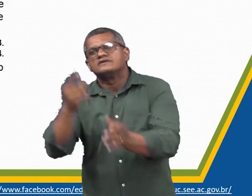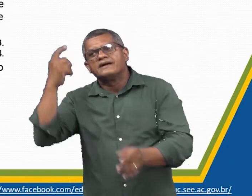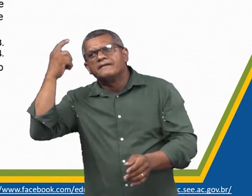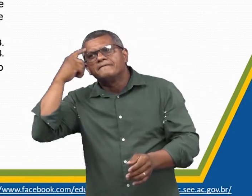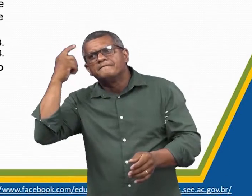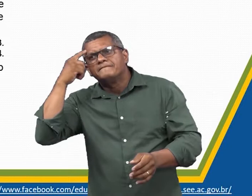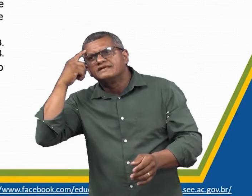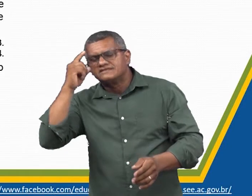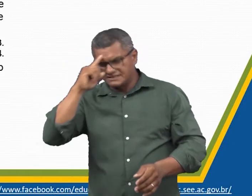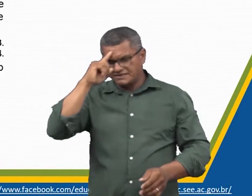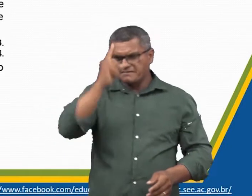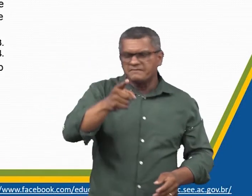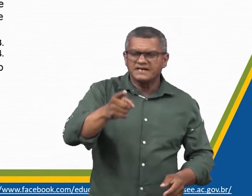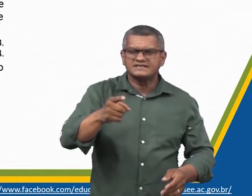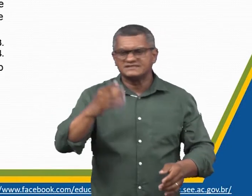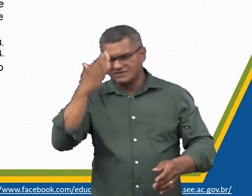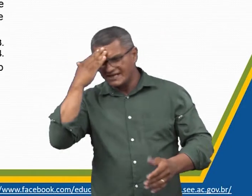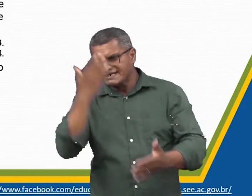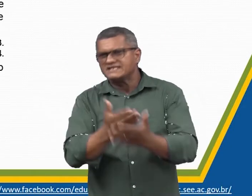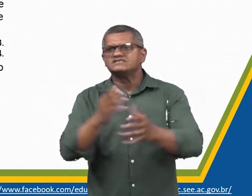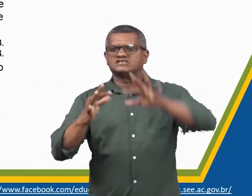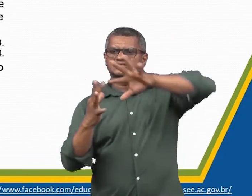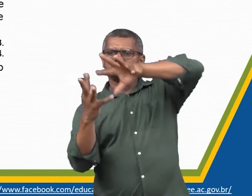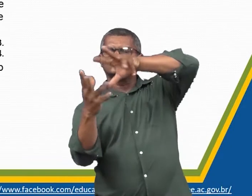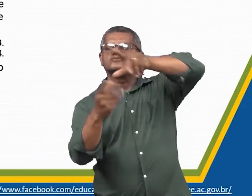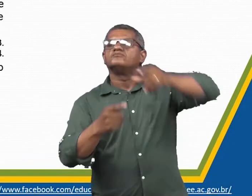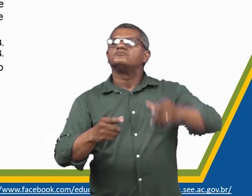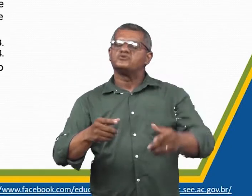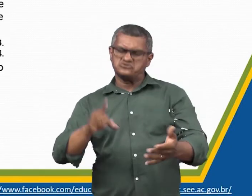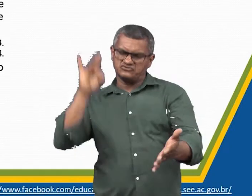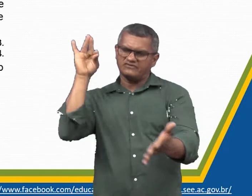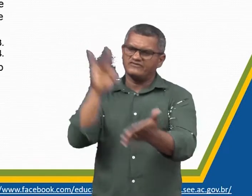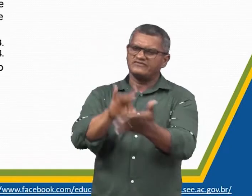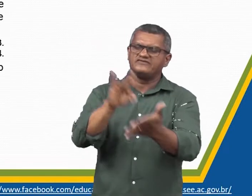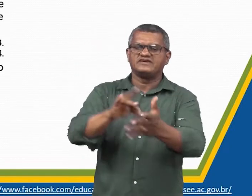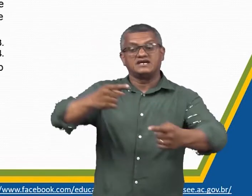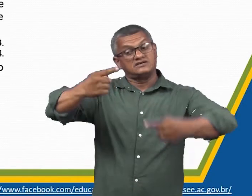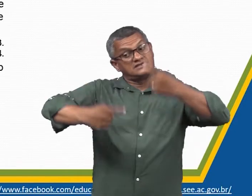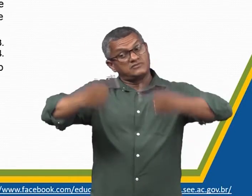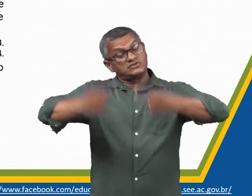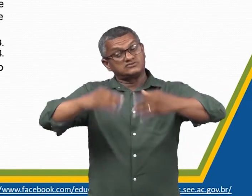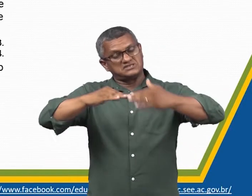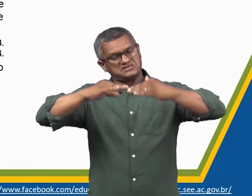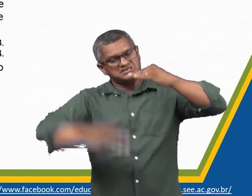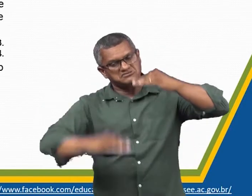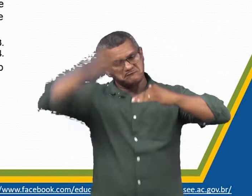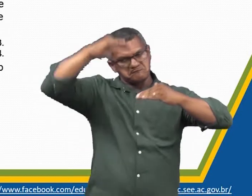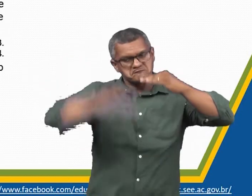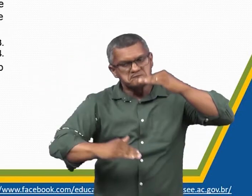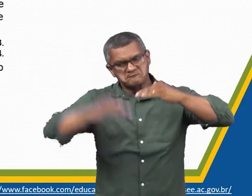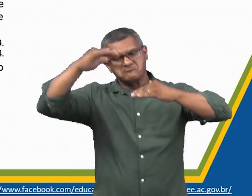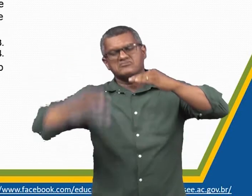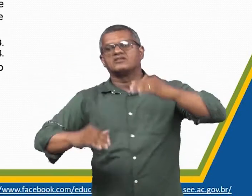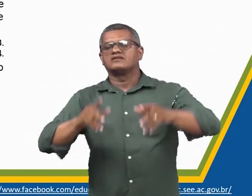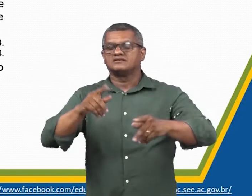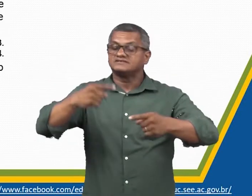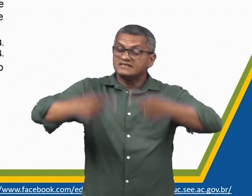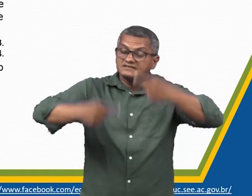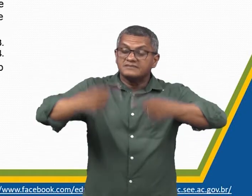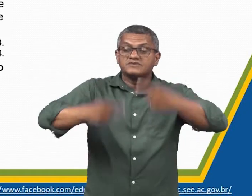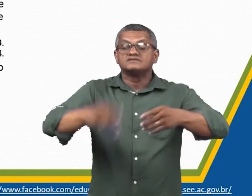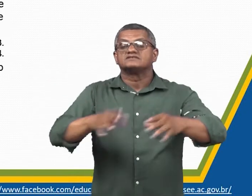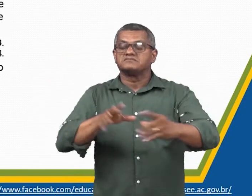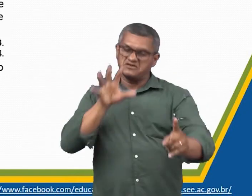à deliberação e acredita que, no mundo real da política, onde as desigualdades estruturais